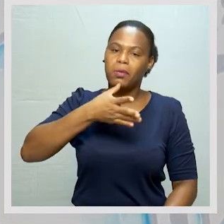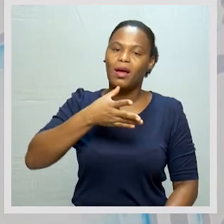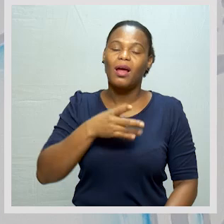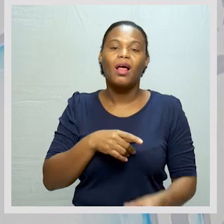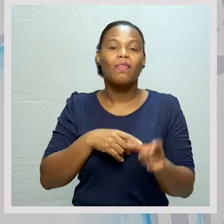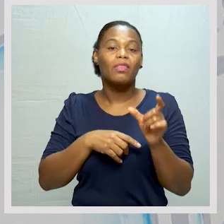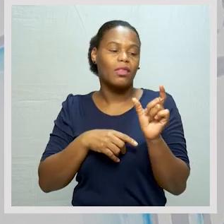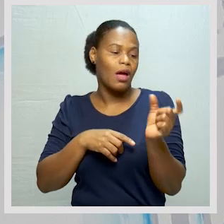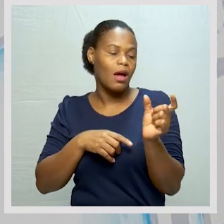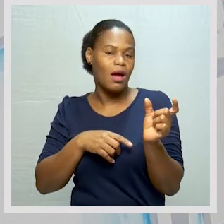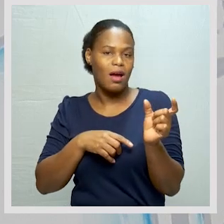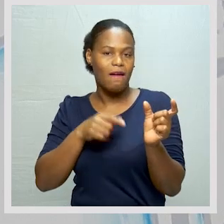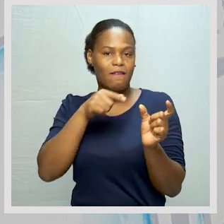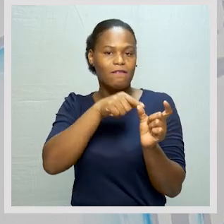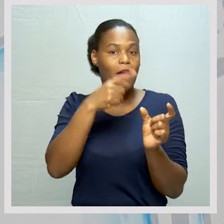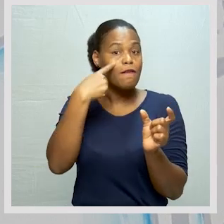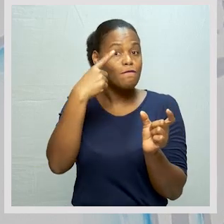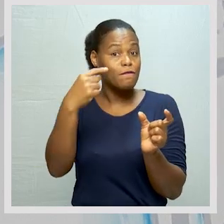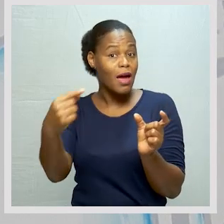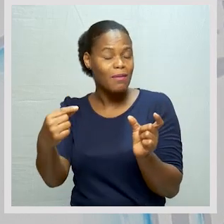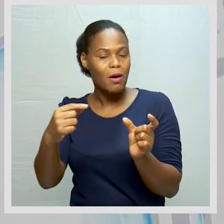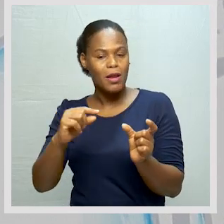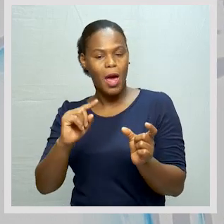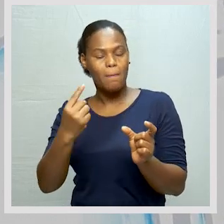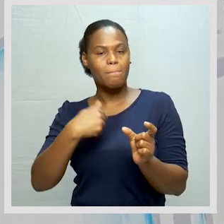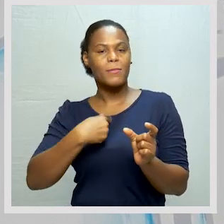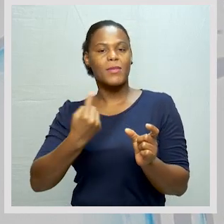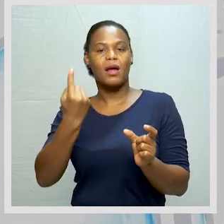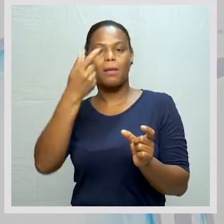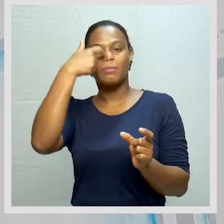ele usa os determinantes e os verbos na